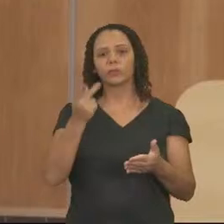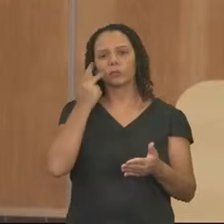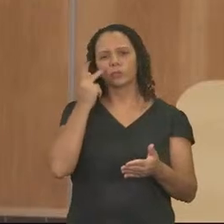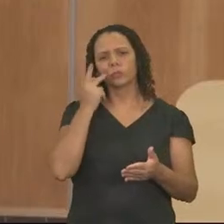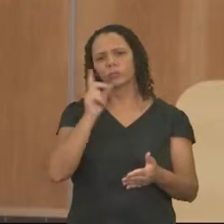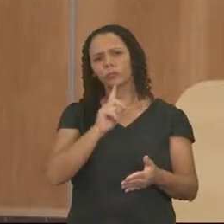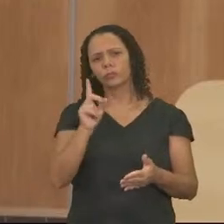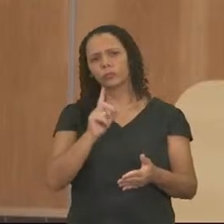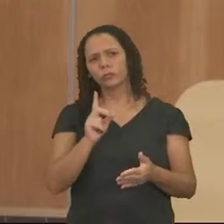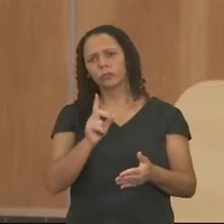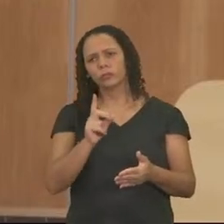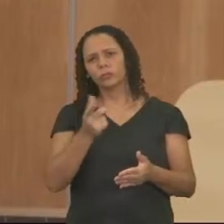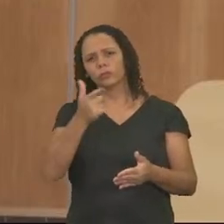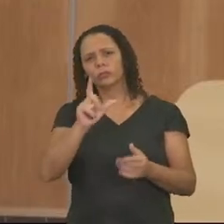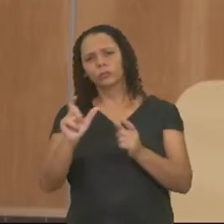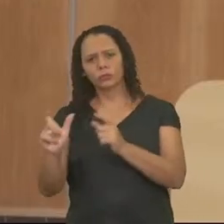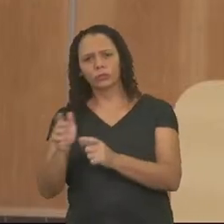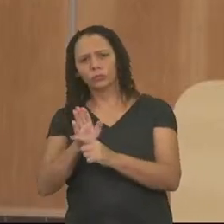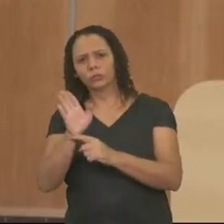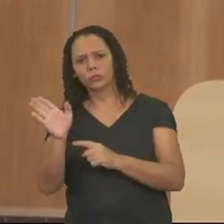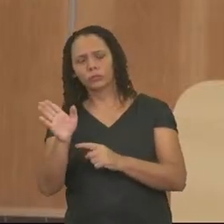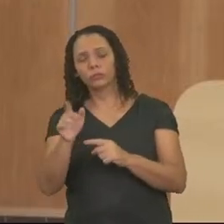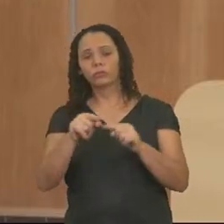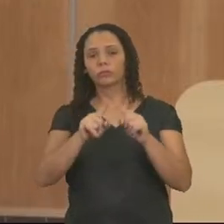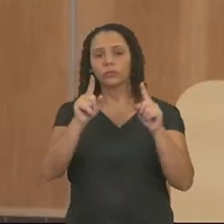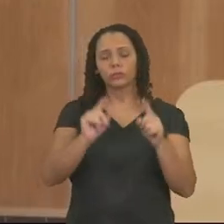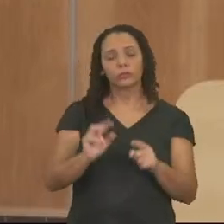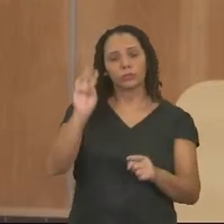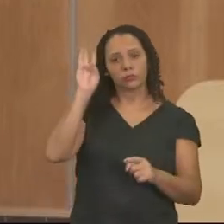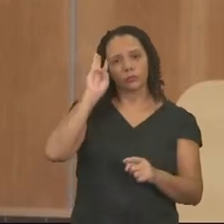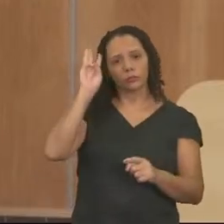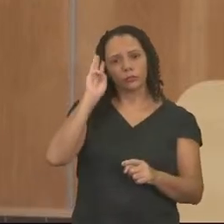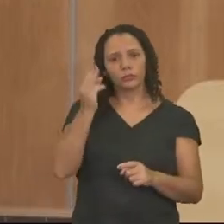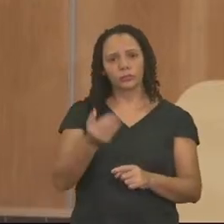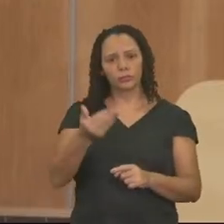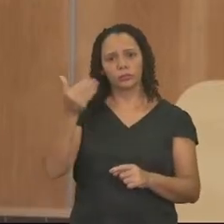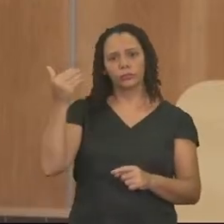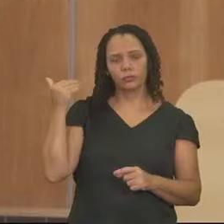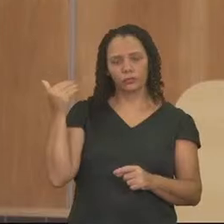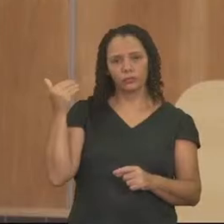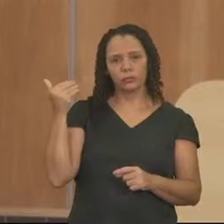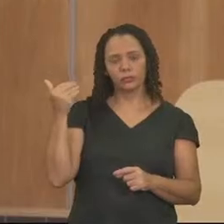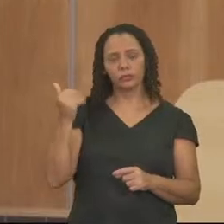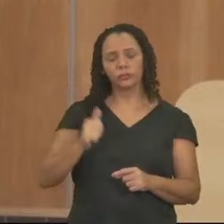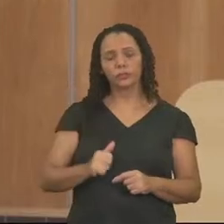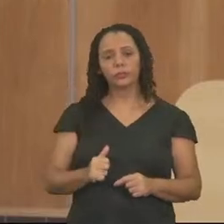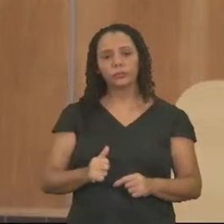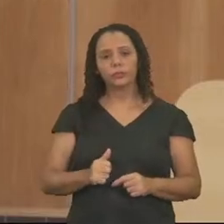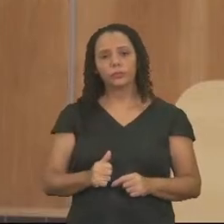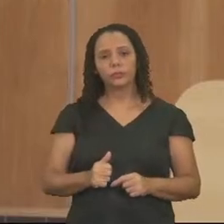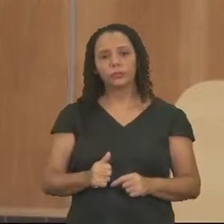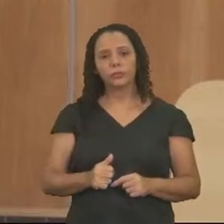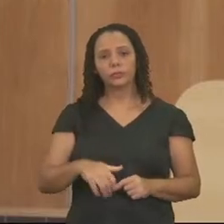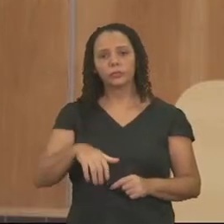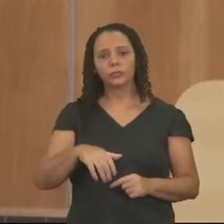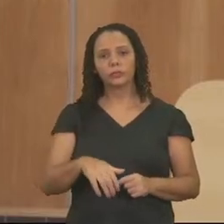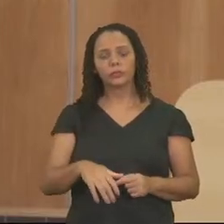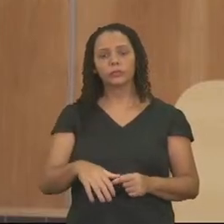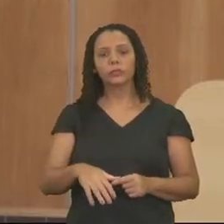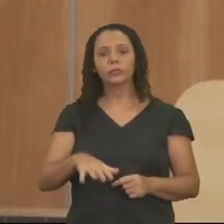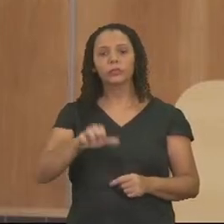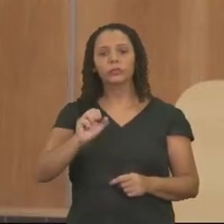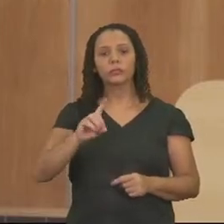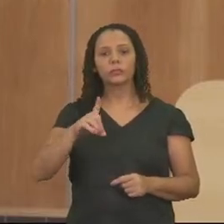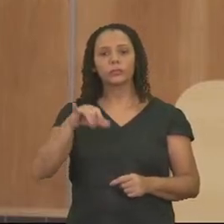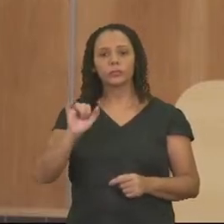lá, que ele estava para outro lugar, na terça-feira passada, que não foi nessa terça-feira, foi na outra. O Éder do SAI